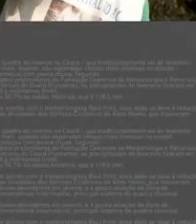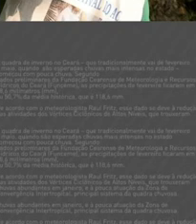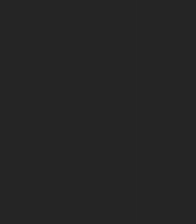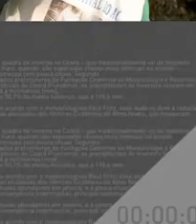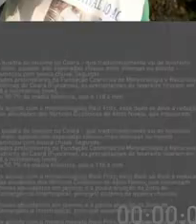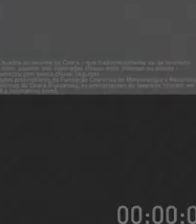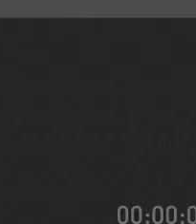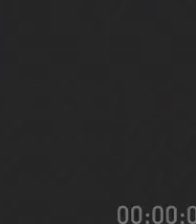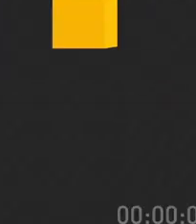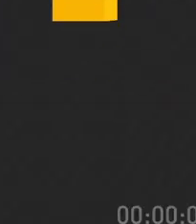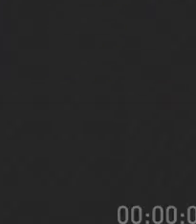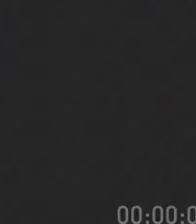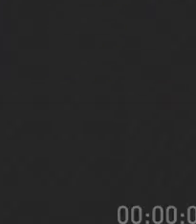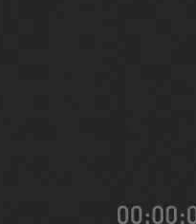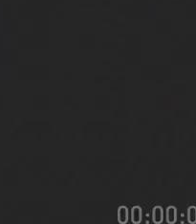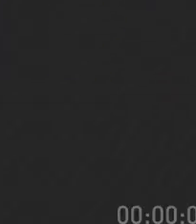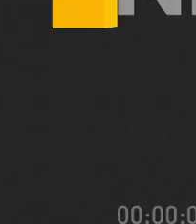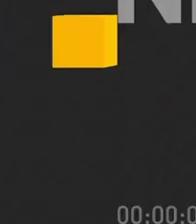ae